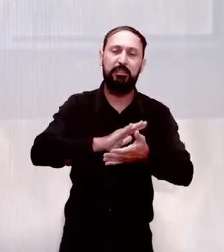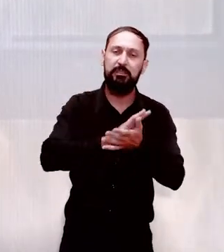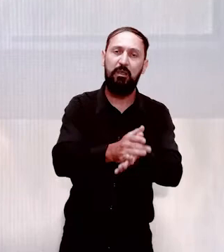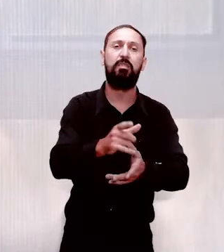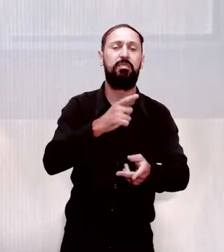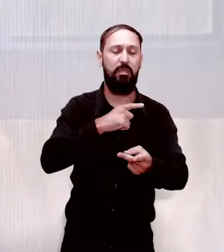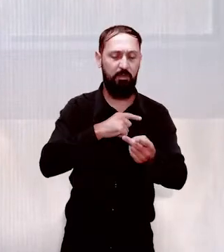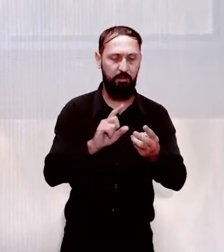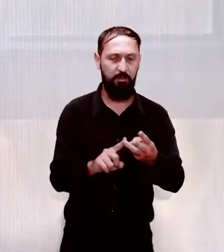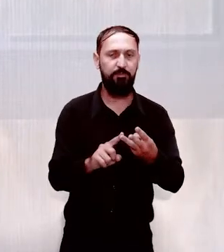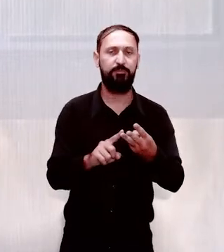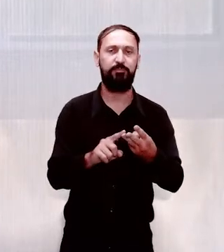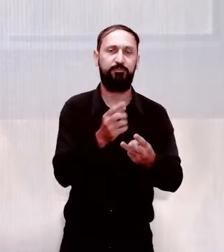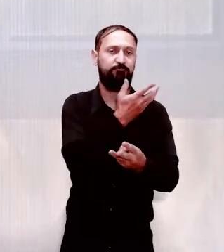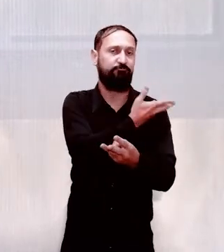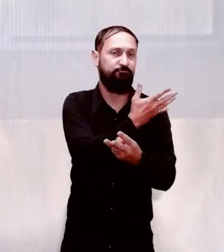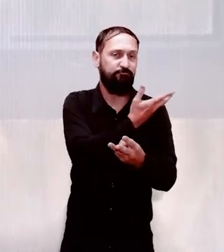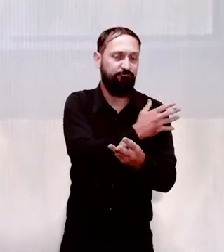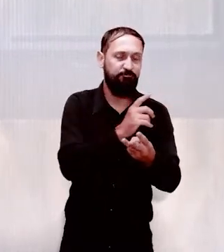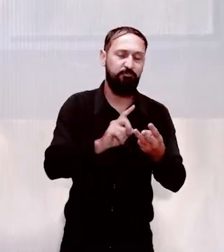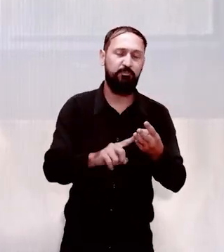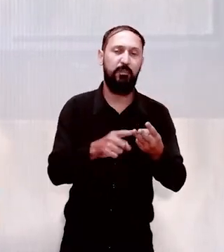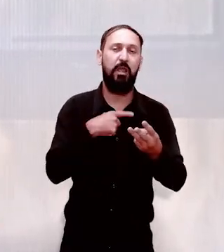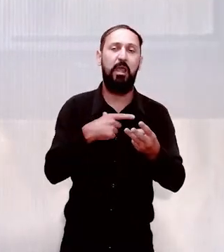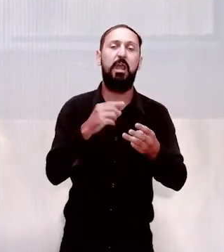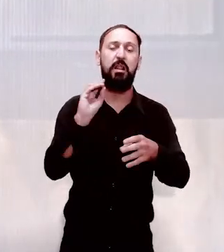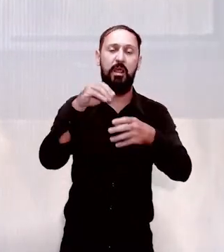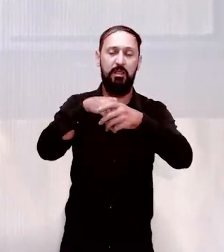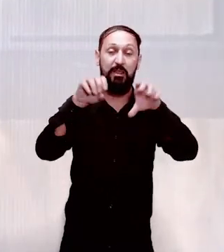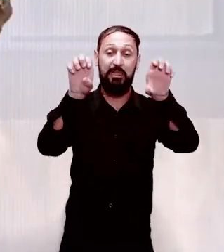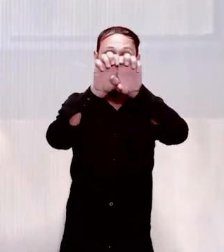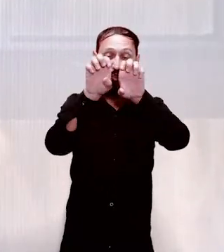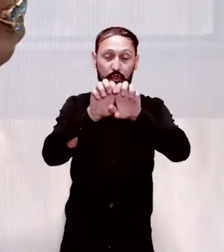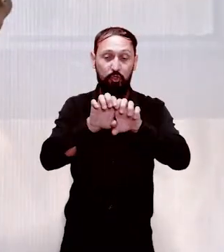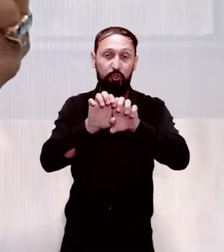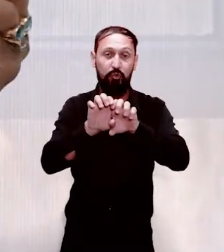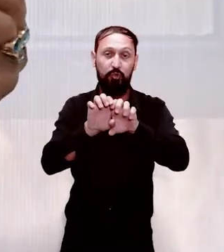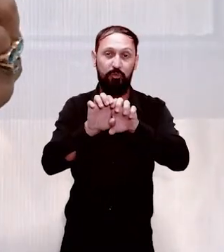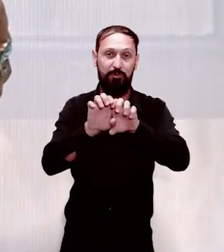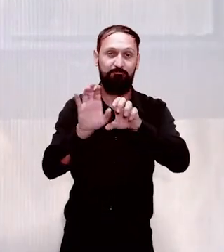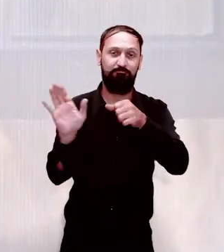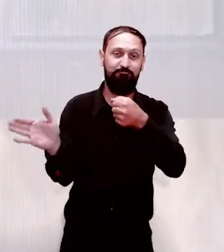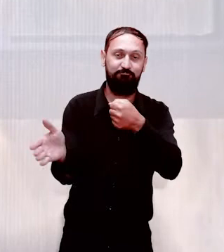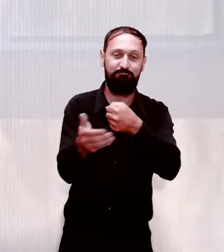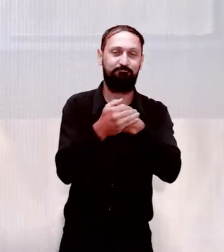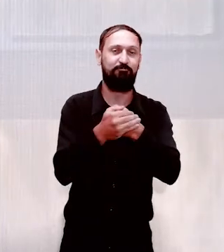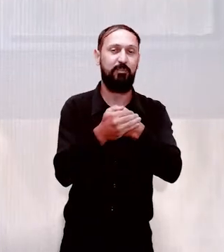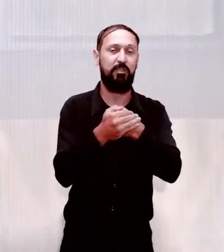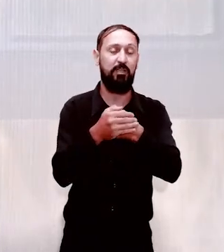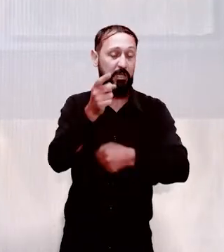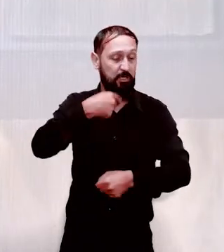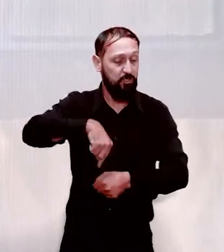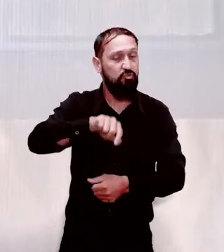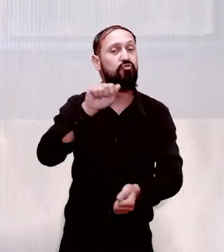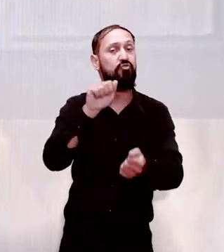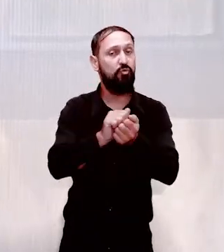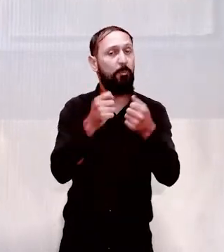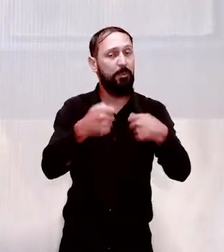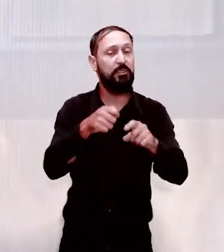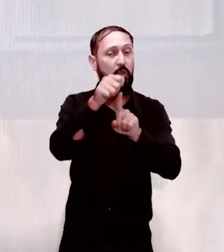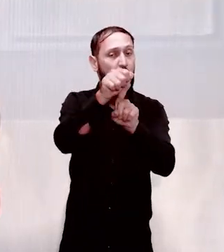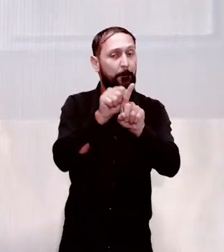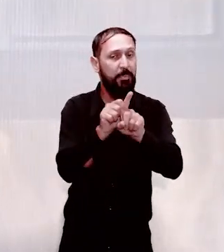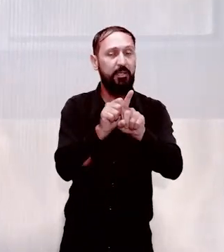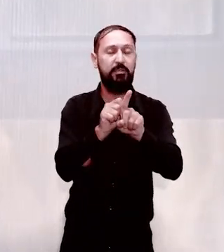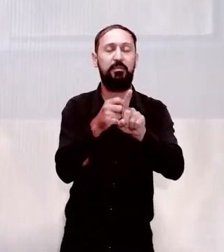existe, o racismo existe, o preconceito existe, o racismo é estrutural, estruturante, e que juntos a gente precisa, não